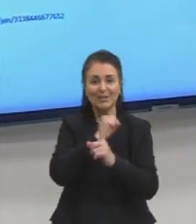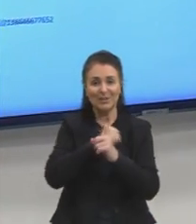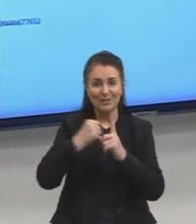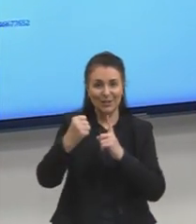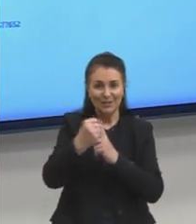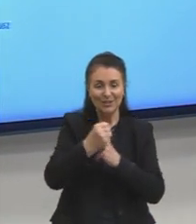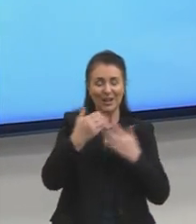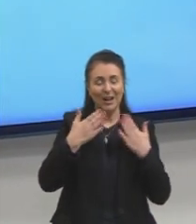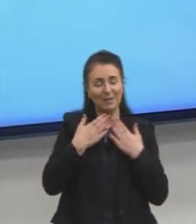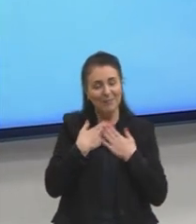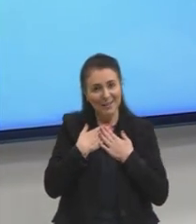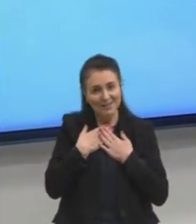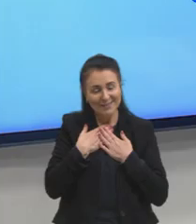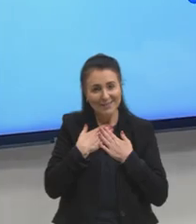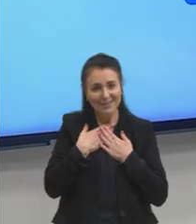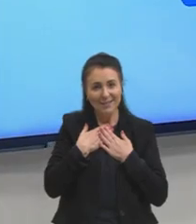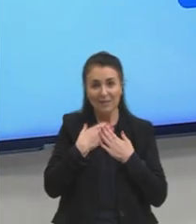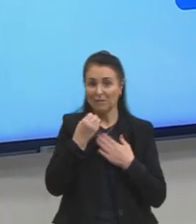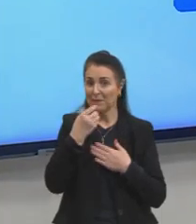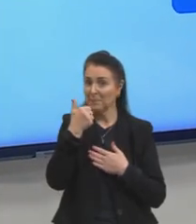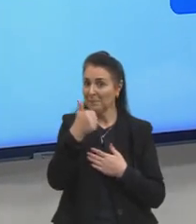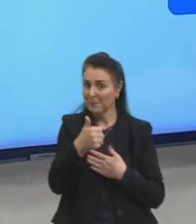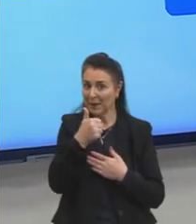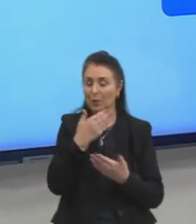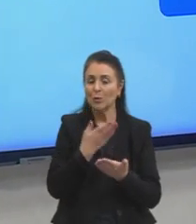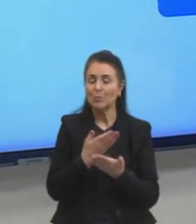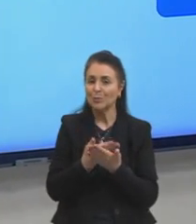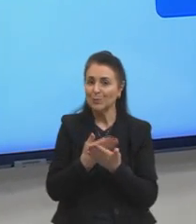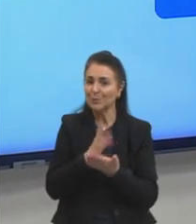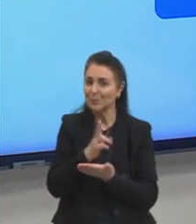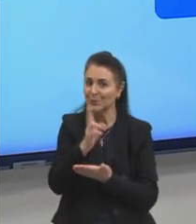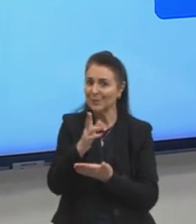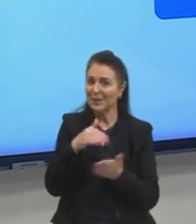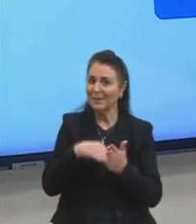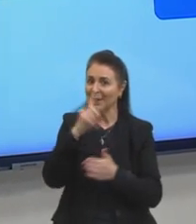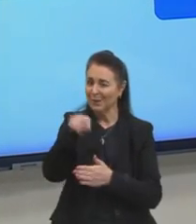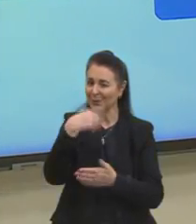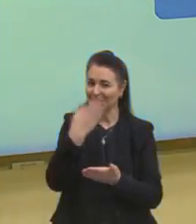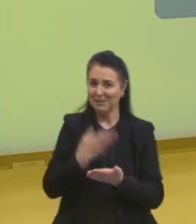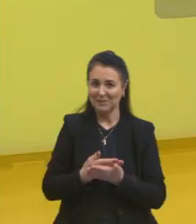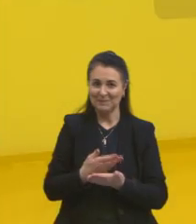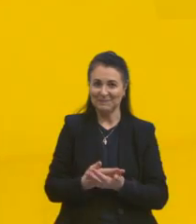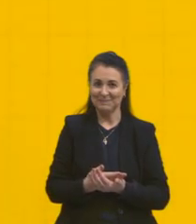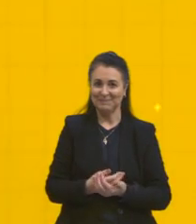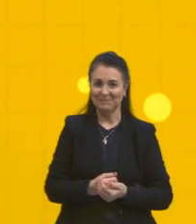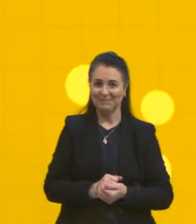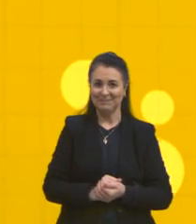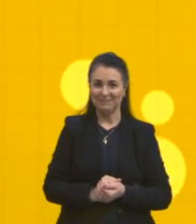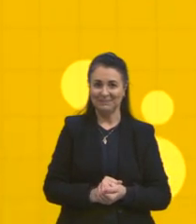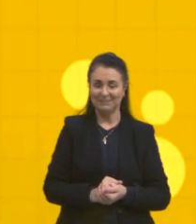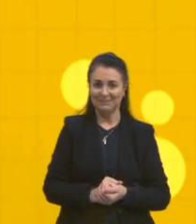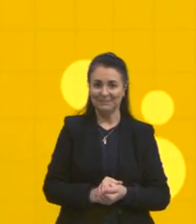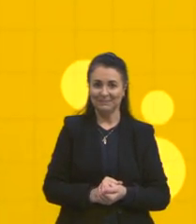um grande abraço fique bem continue estudando e até a próxima aula E aí